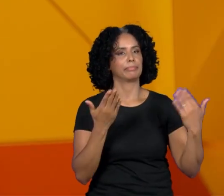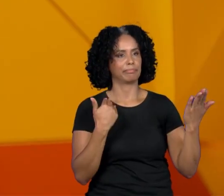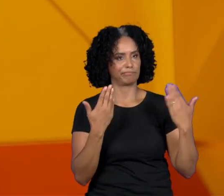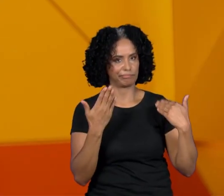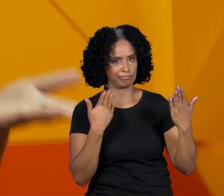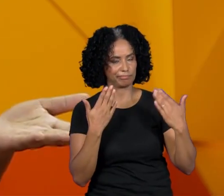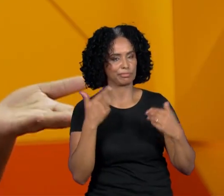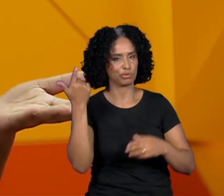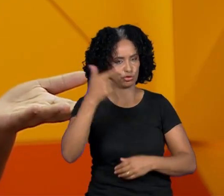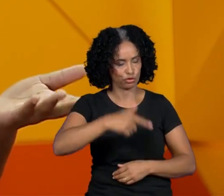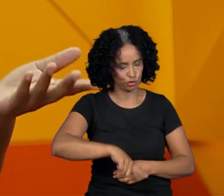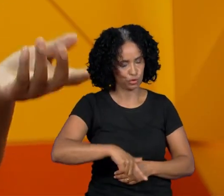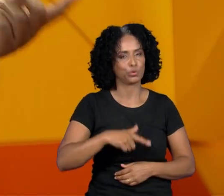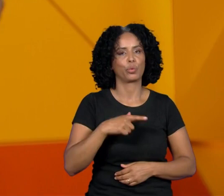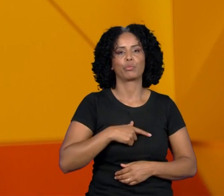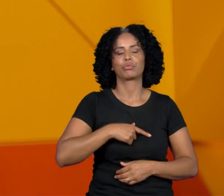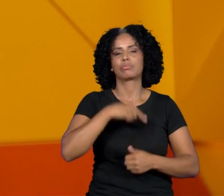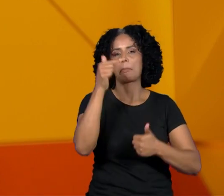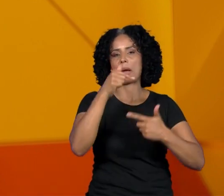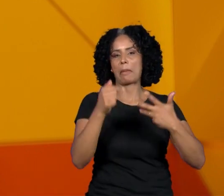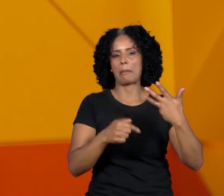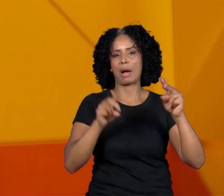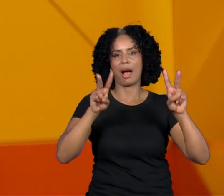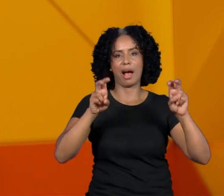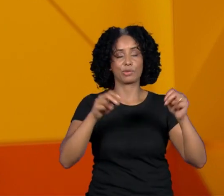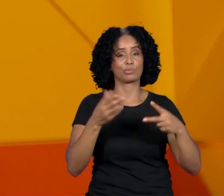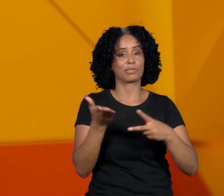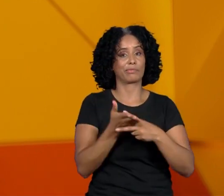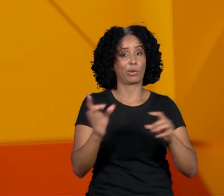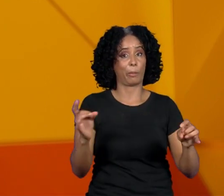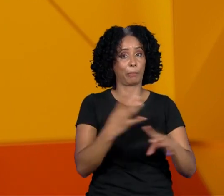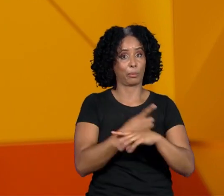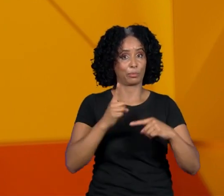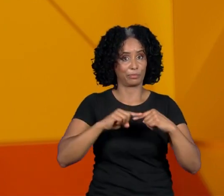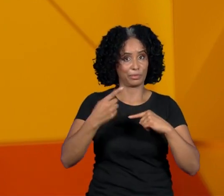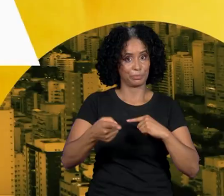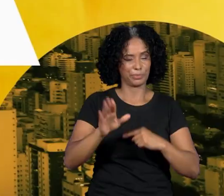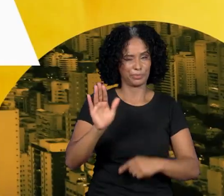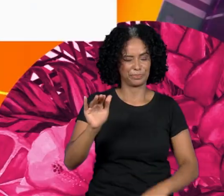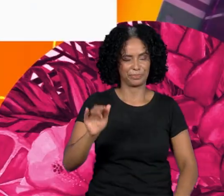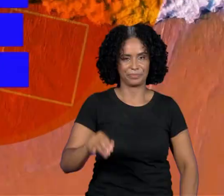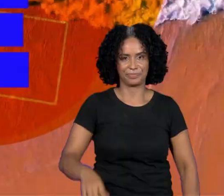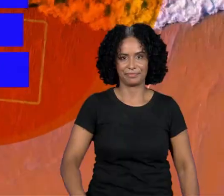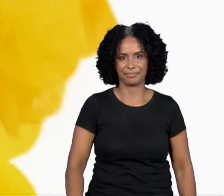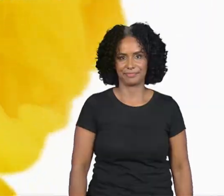esses e diversos outros assuntos depois do intervalo. Daqui a pouquinho eu volto.